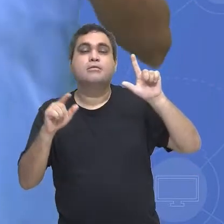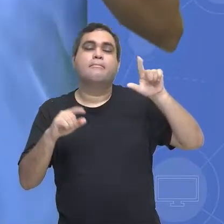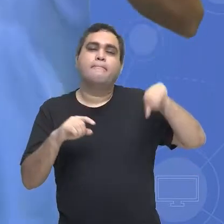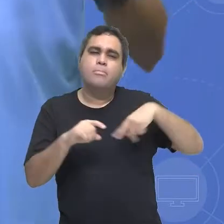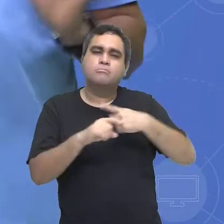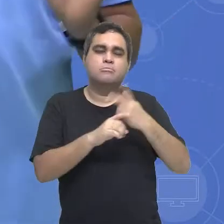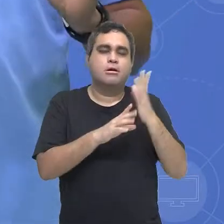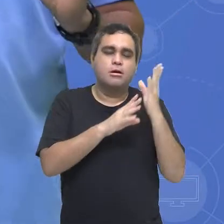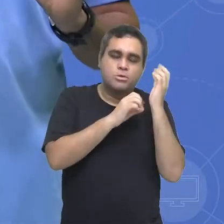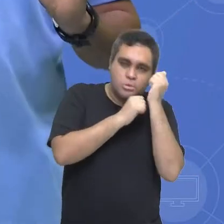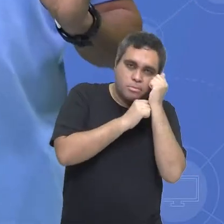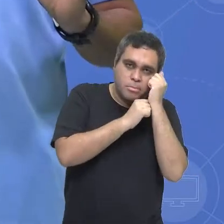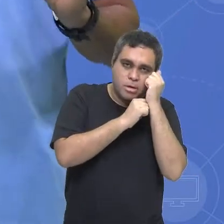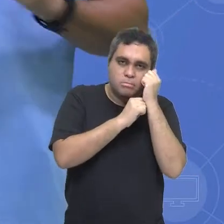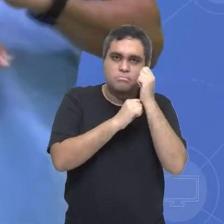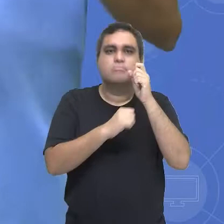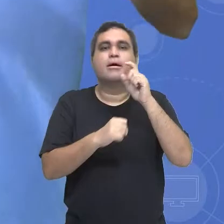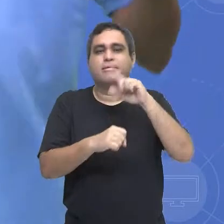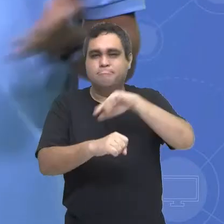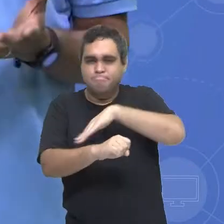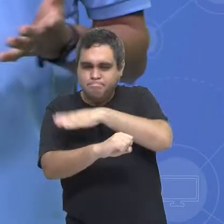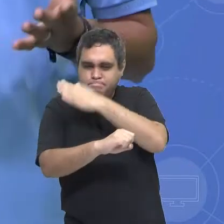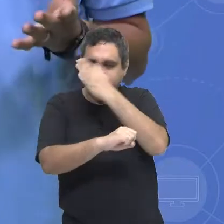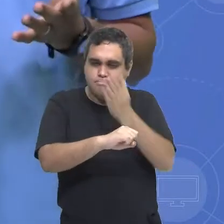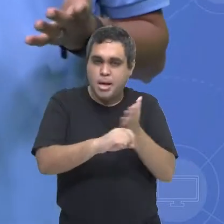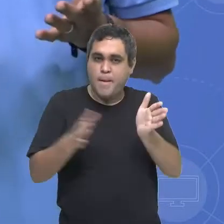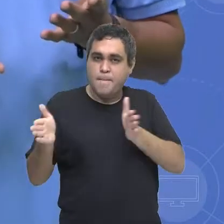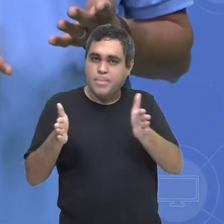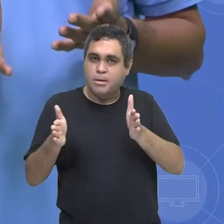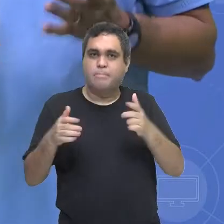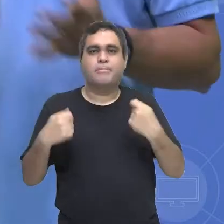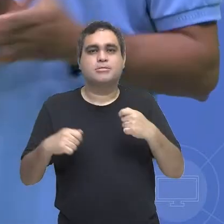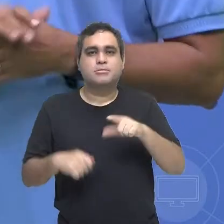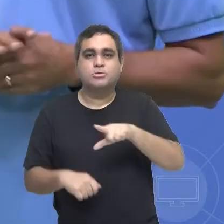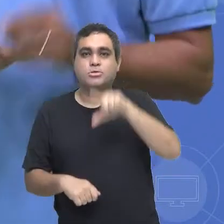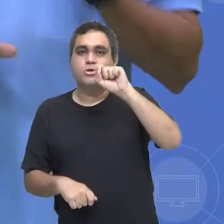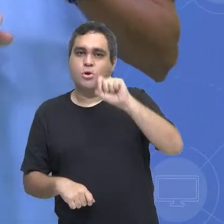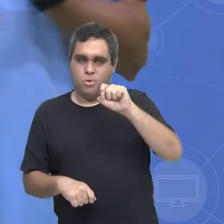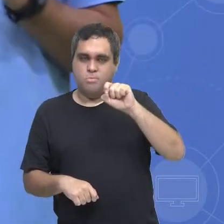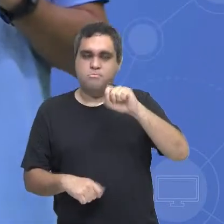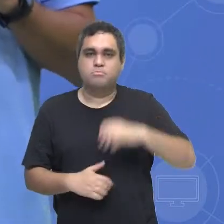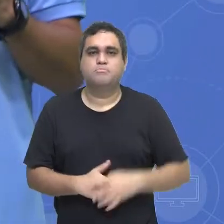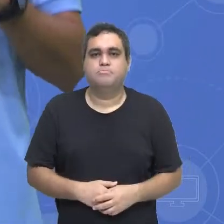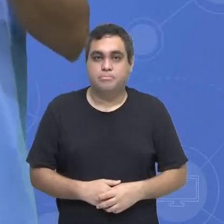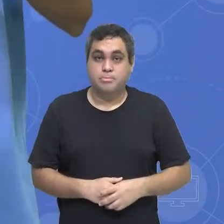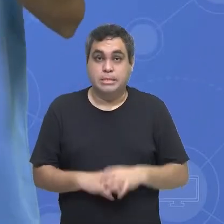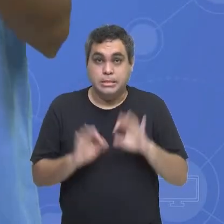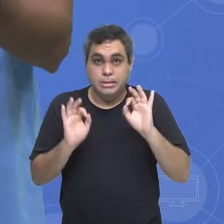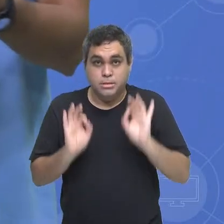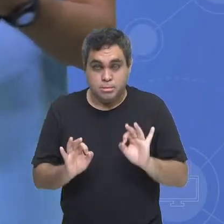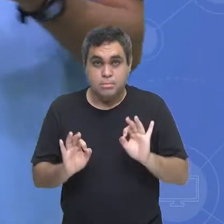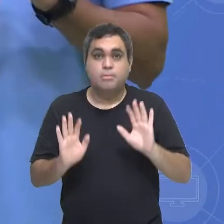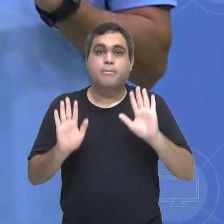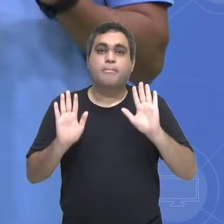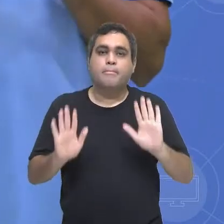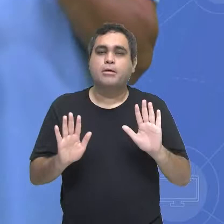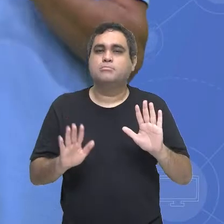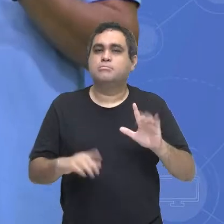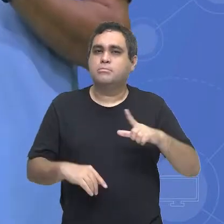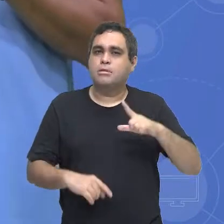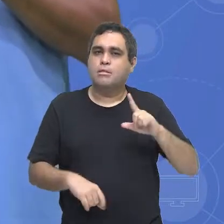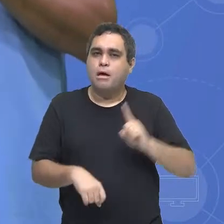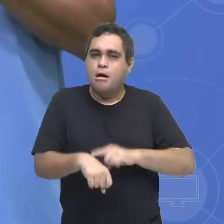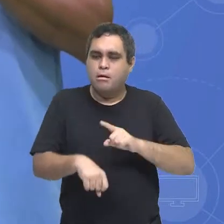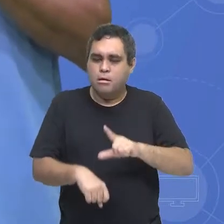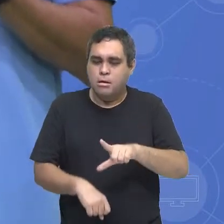deitar, nós temos que tomar decisões. A nossa vida é baseada nisso daí também. Perfeito? Muito bem. Mas quando nós temos que decidir, o que